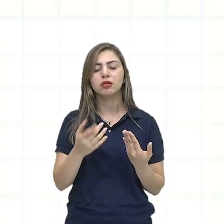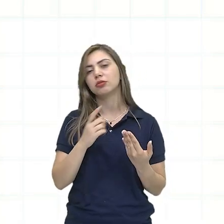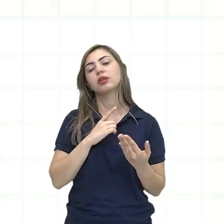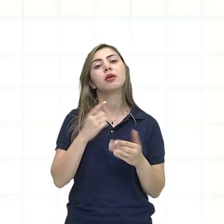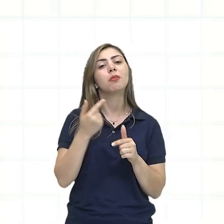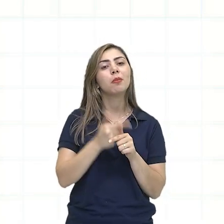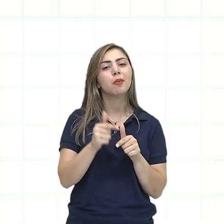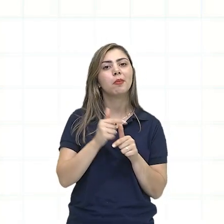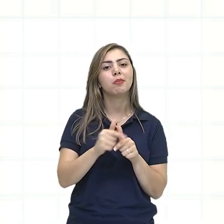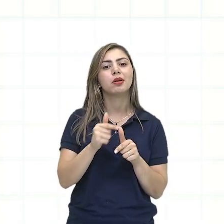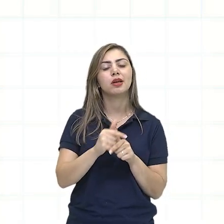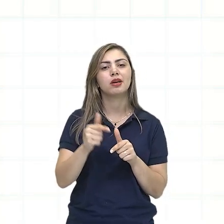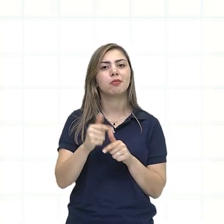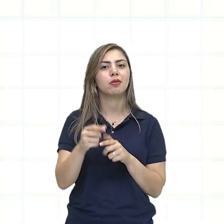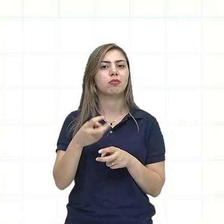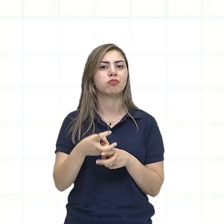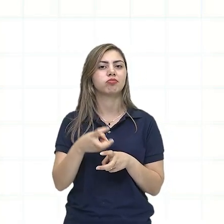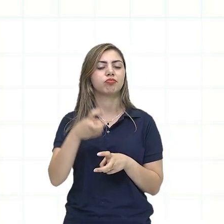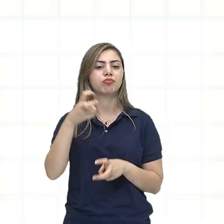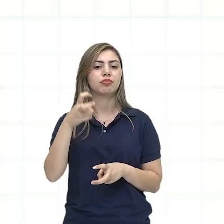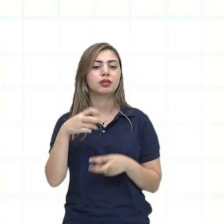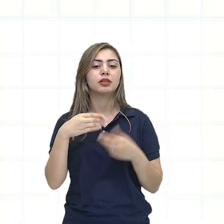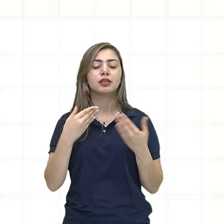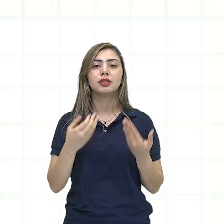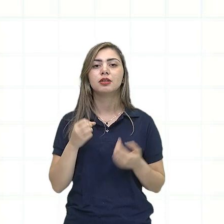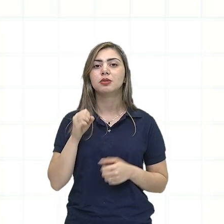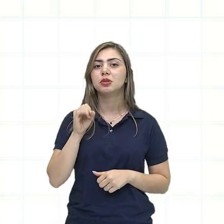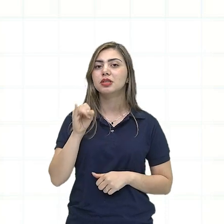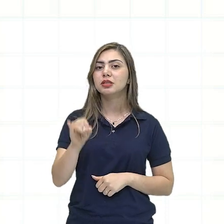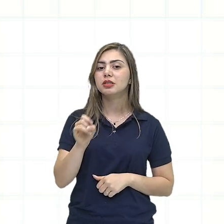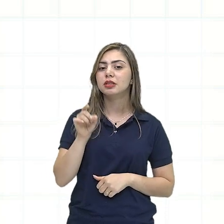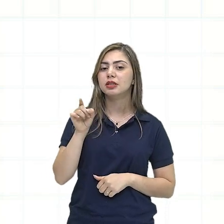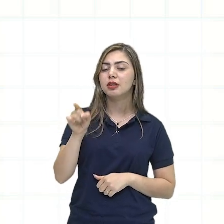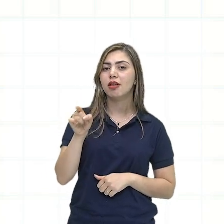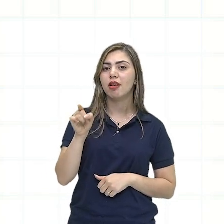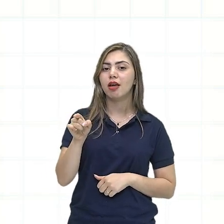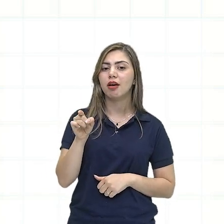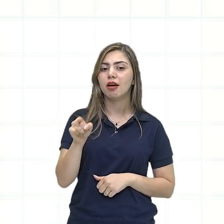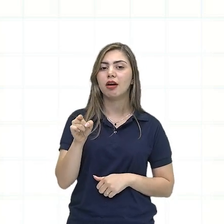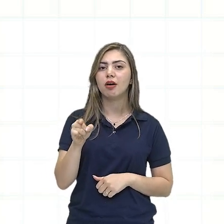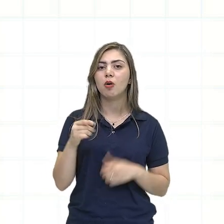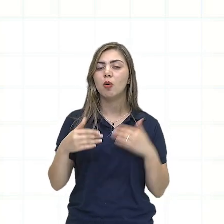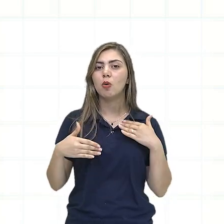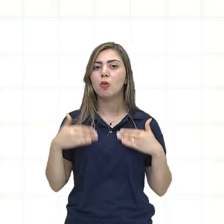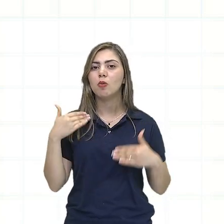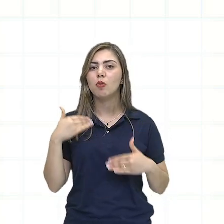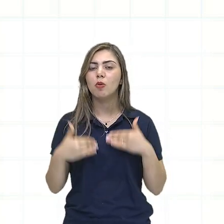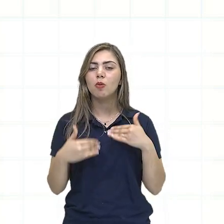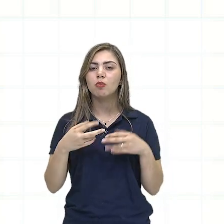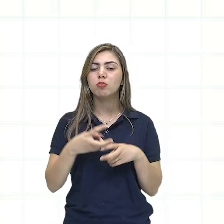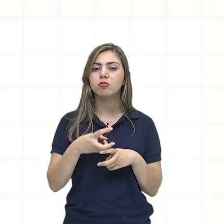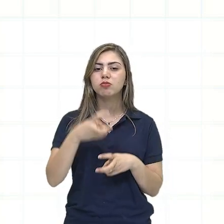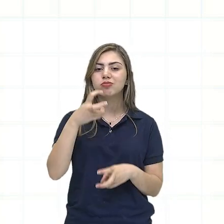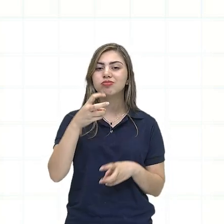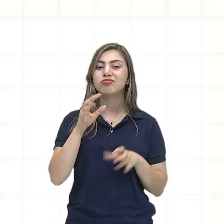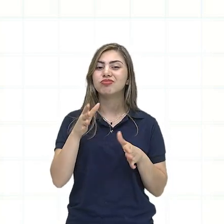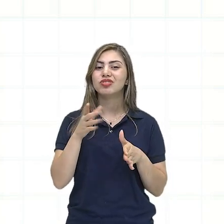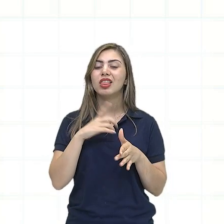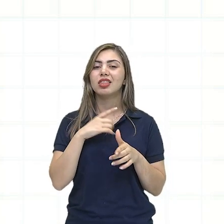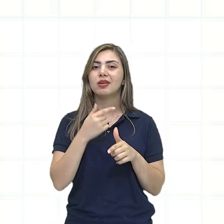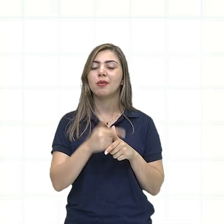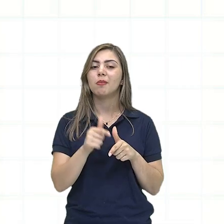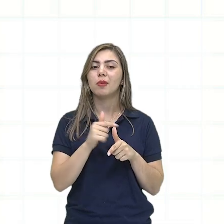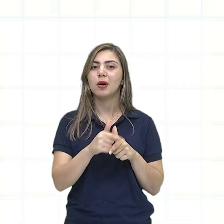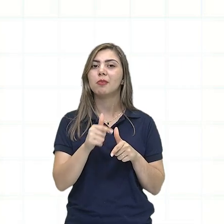dessa pessoa. E quando ela fica nessa posição, ela muito provavelmente já